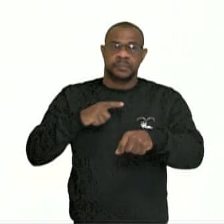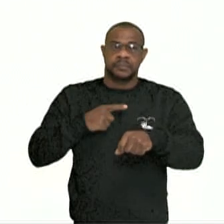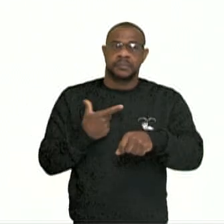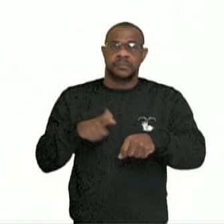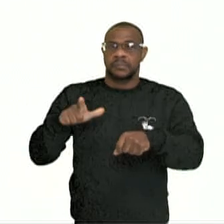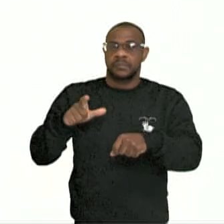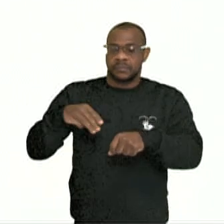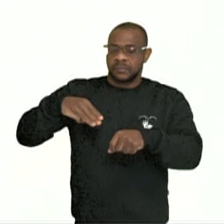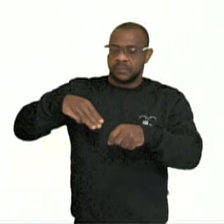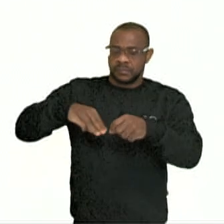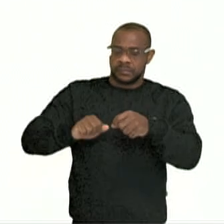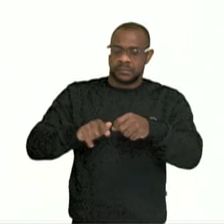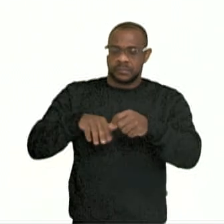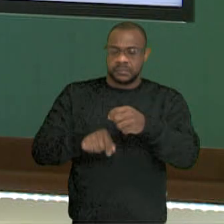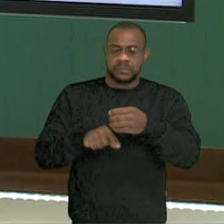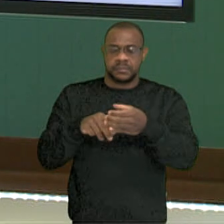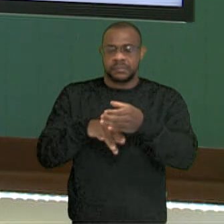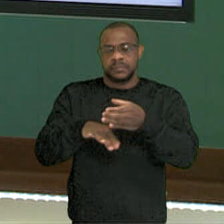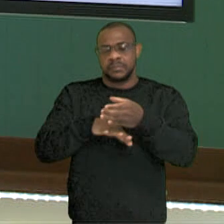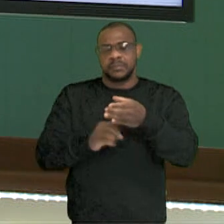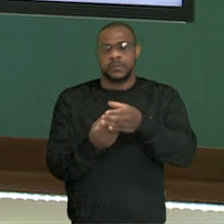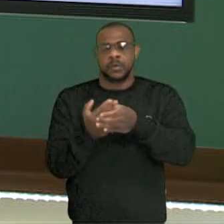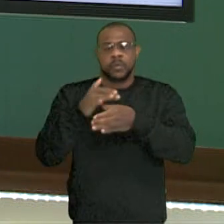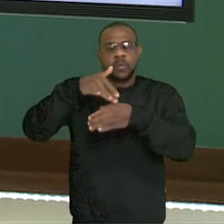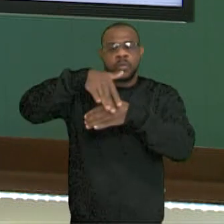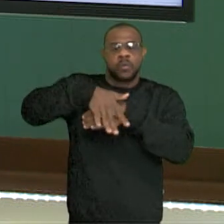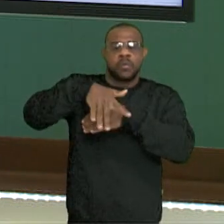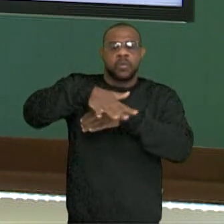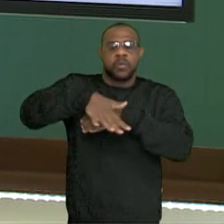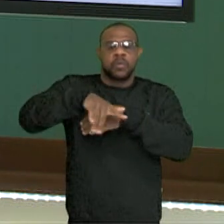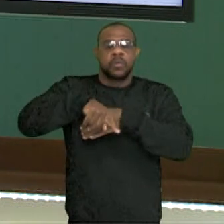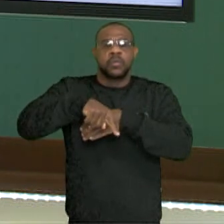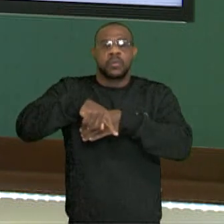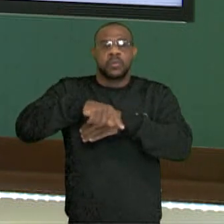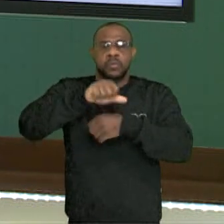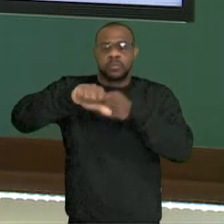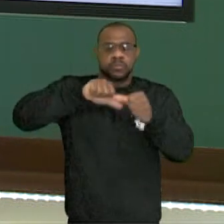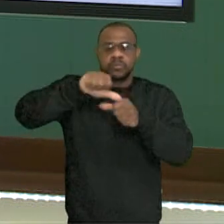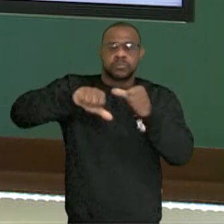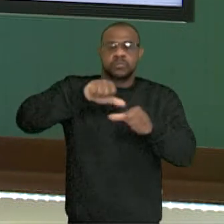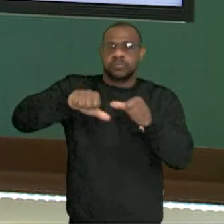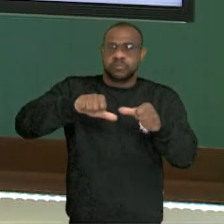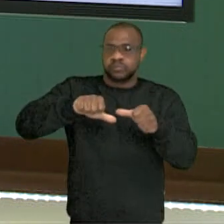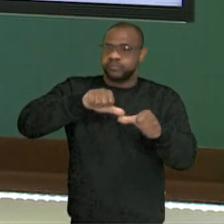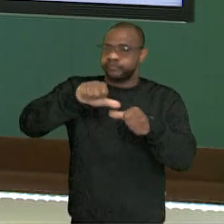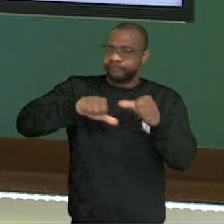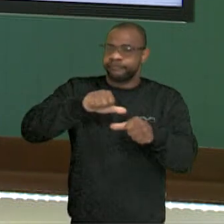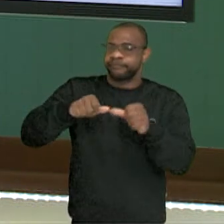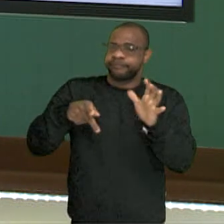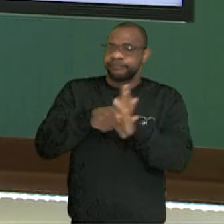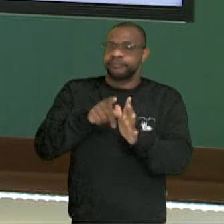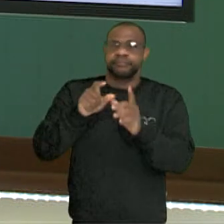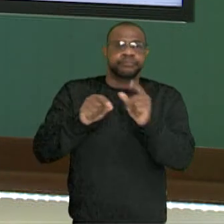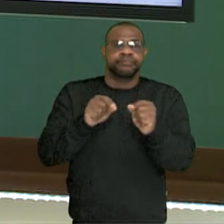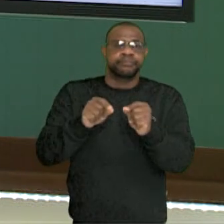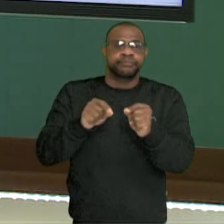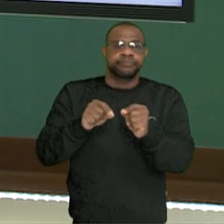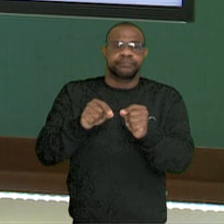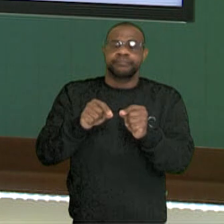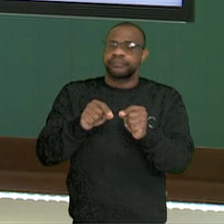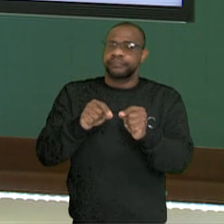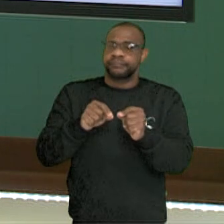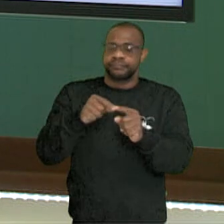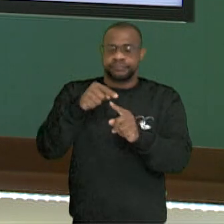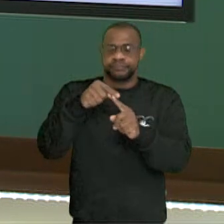uma magmática ou uma sedimentar? E elas são modificadas, elas são transformadas e viram esse terceiro